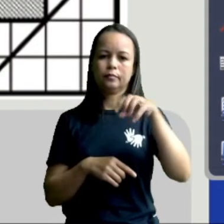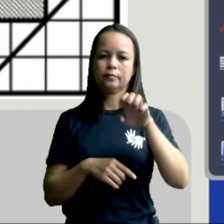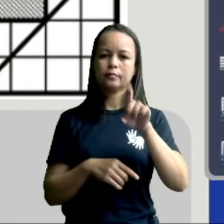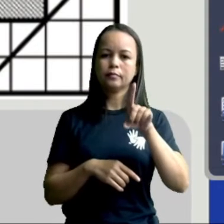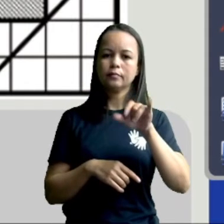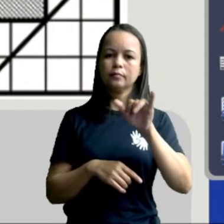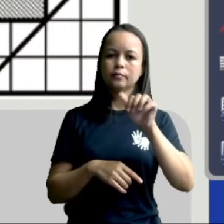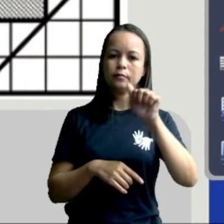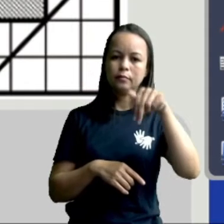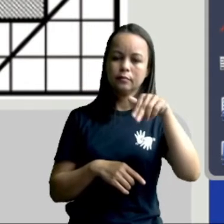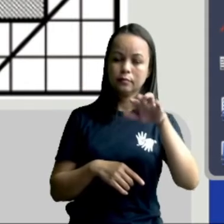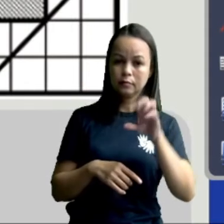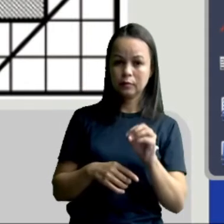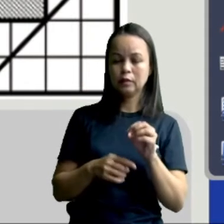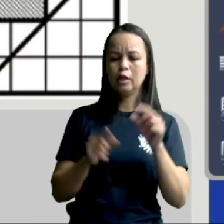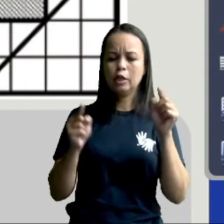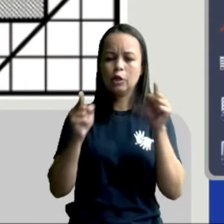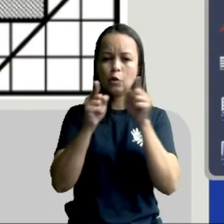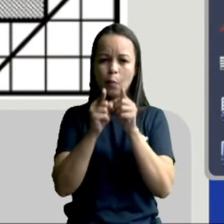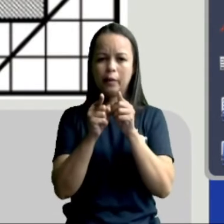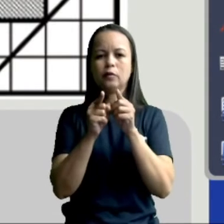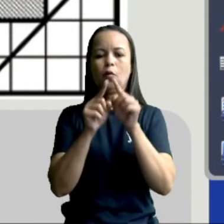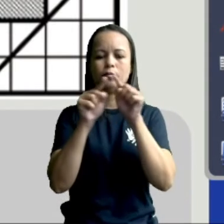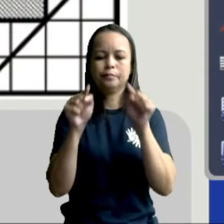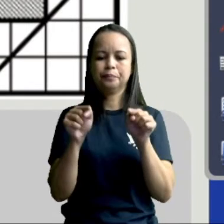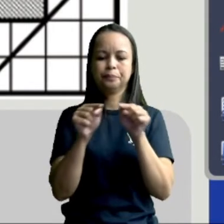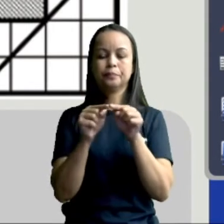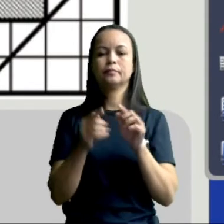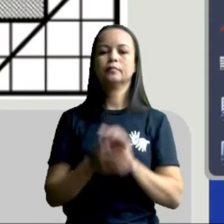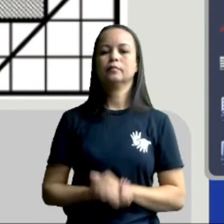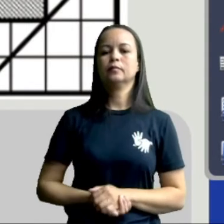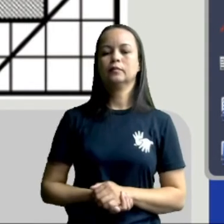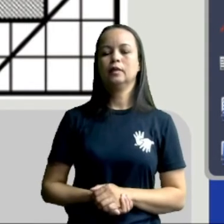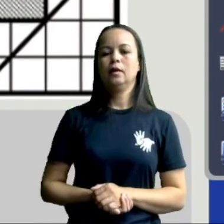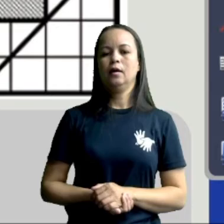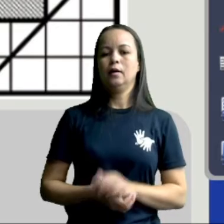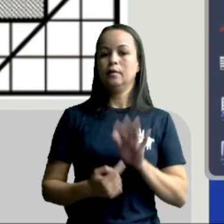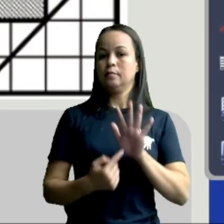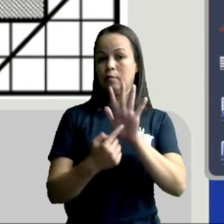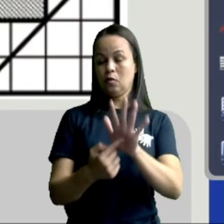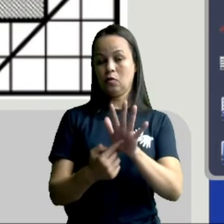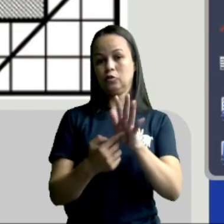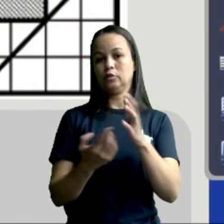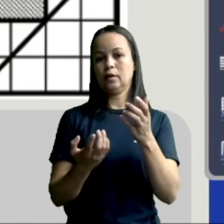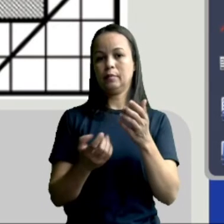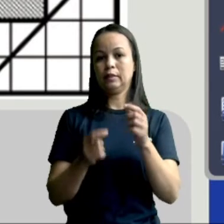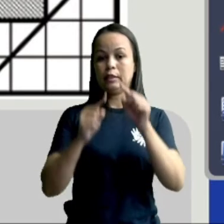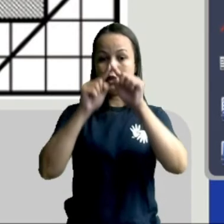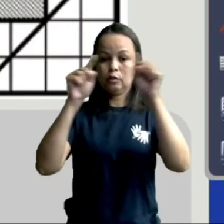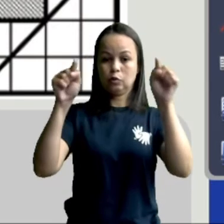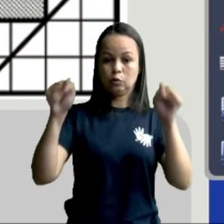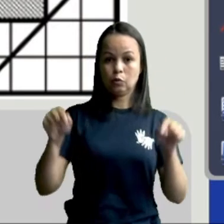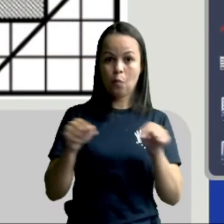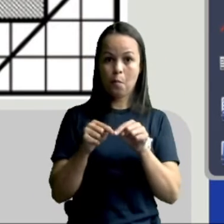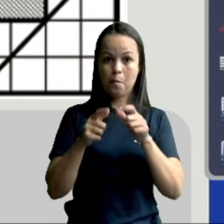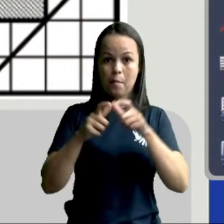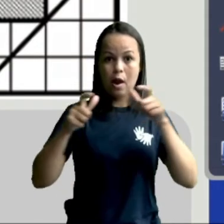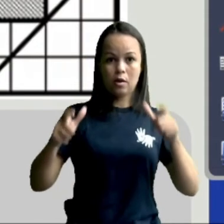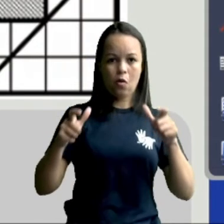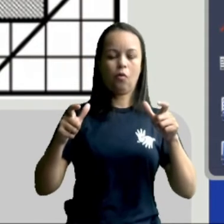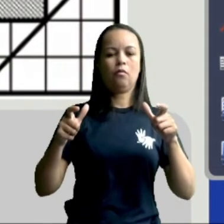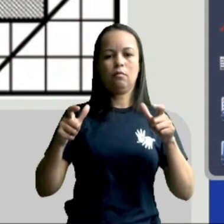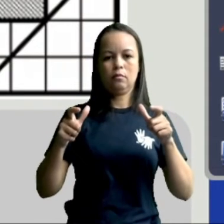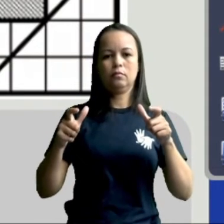menorzinho, tá? O menor de todos. Aí, ele deu a medida do maior, não foi?